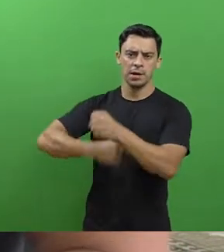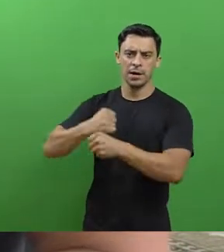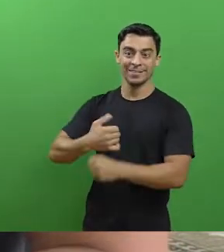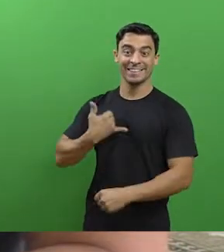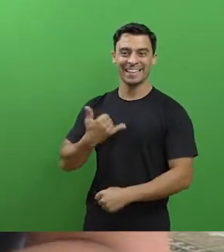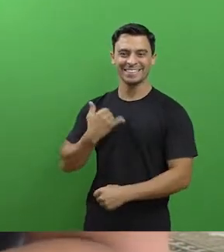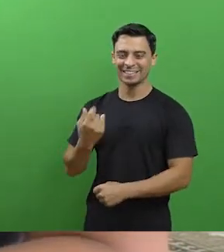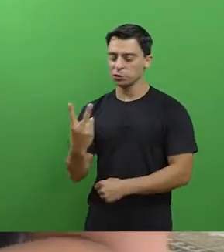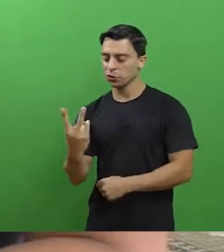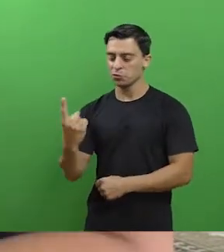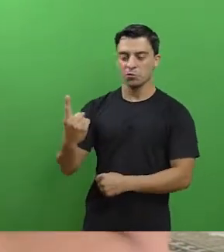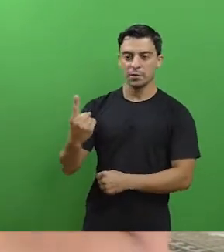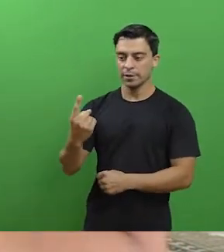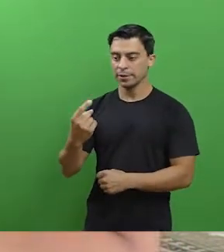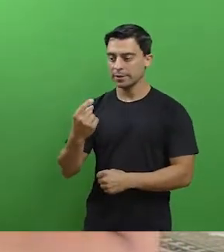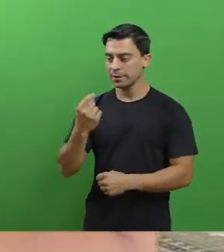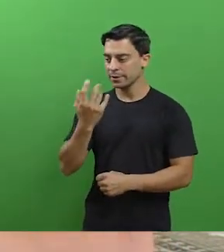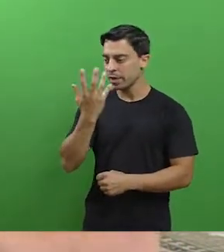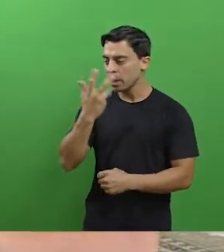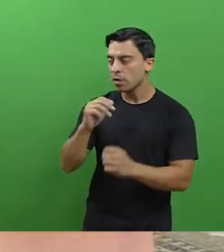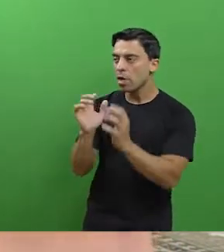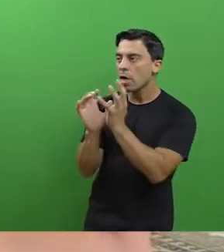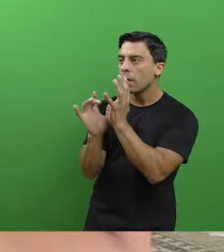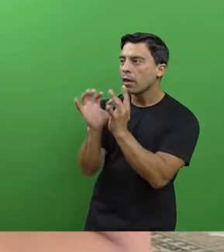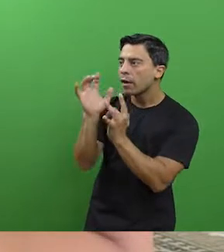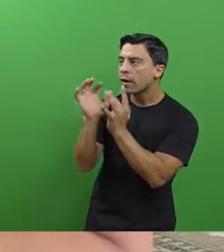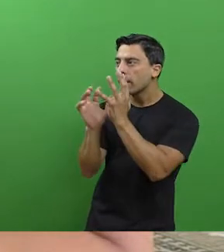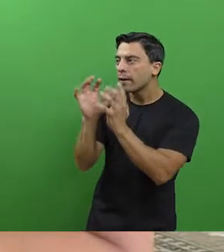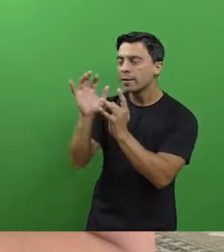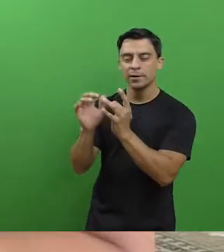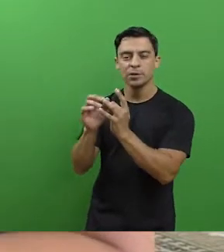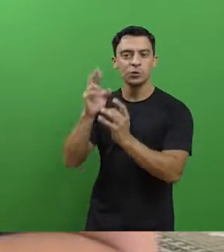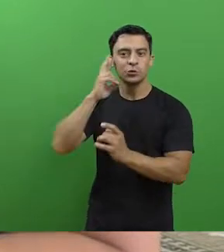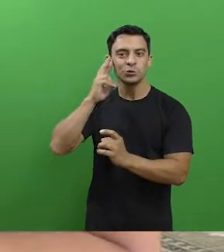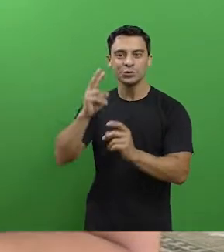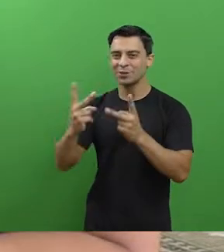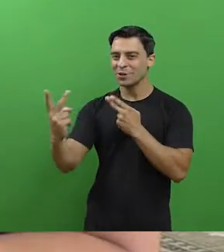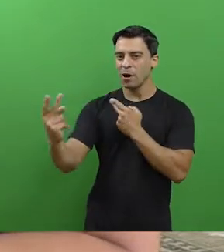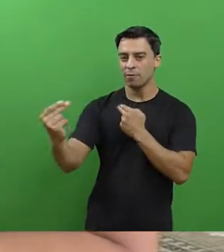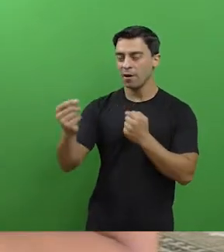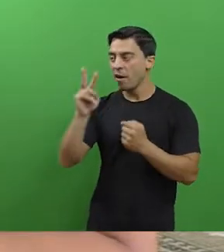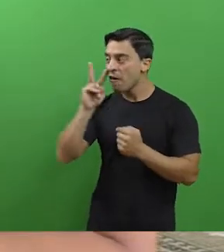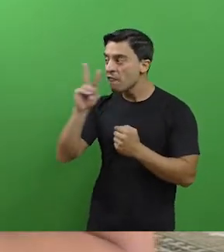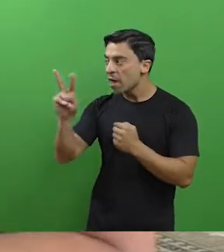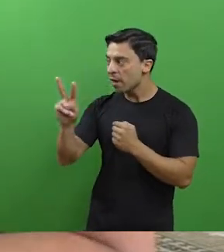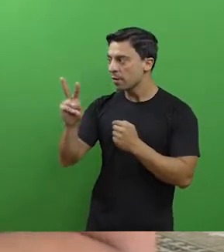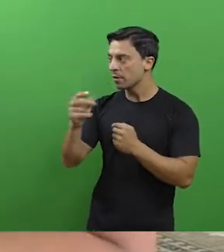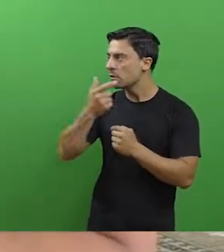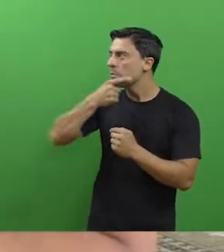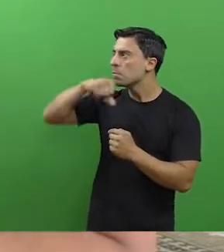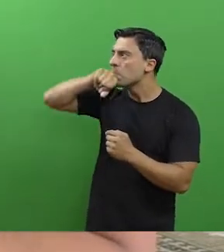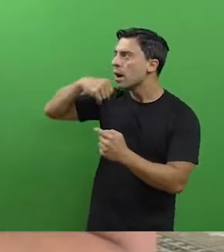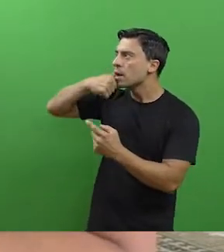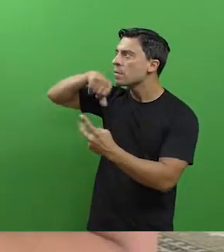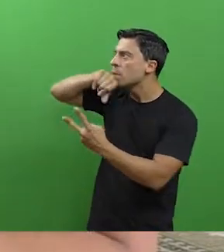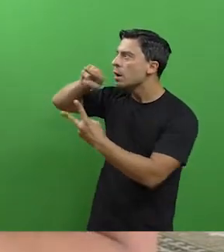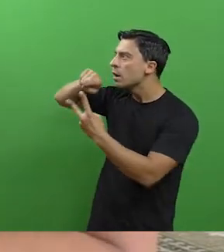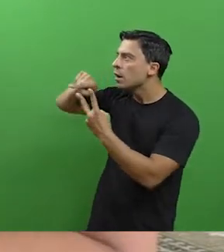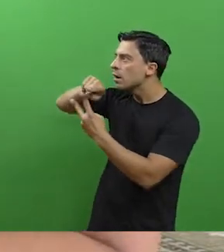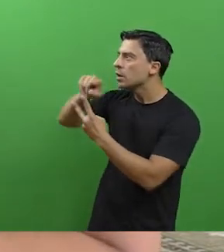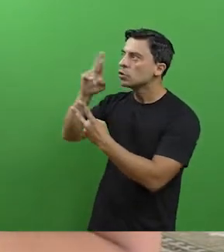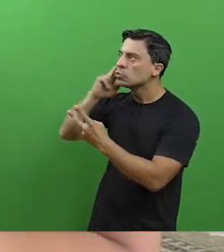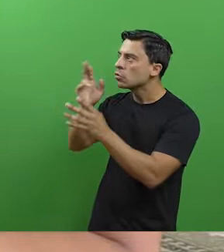tentar se expressar, balbuciar, né? O surdo também, ele vai ver os seus pais conversando em língua de sinais e ele também vai começar. Então ele vai querer fazer